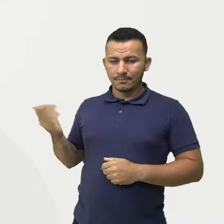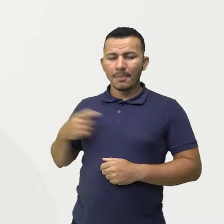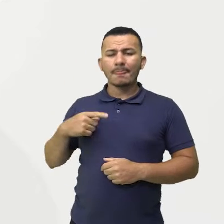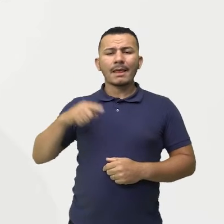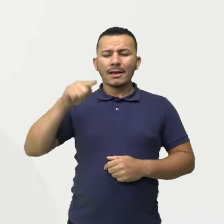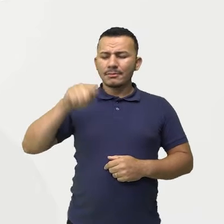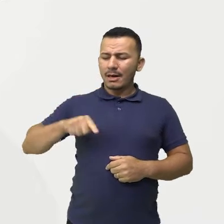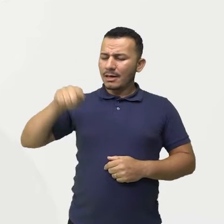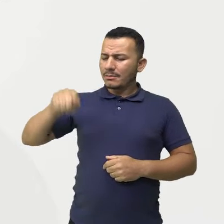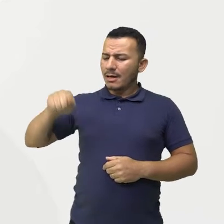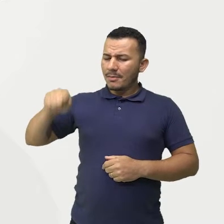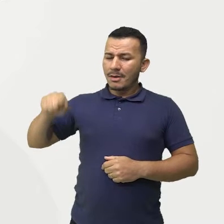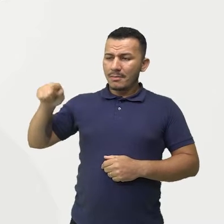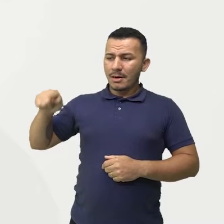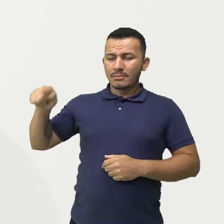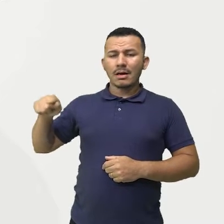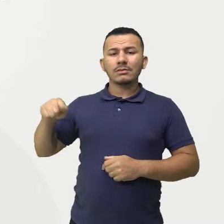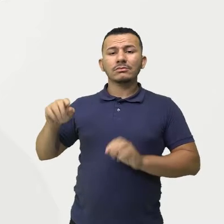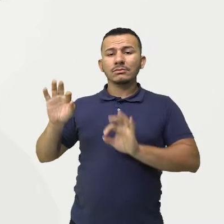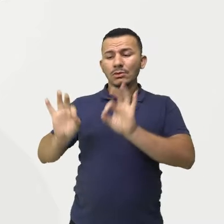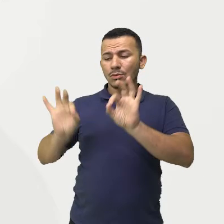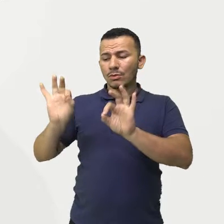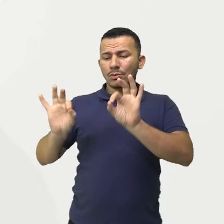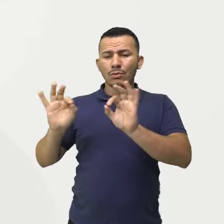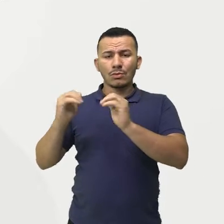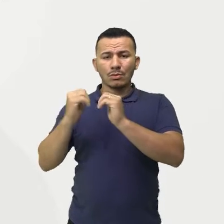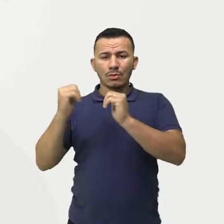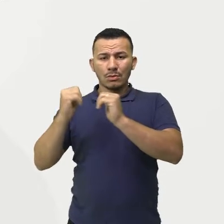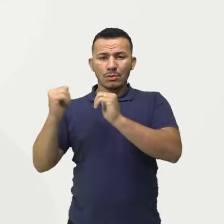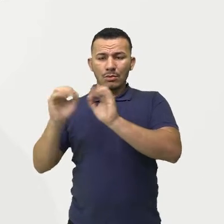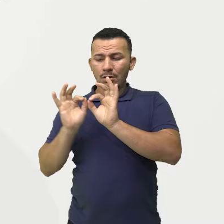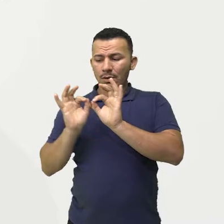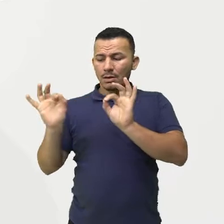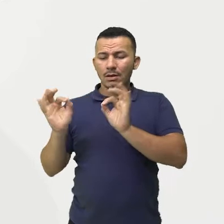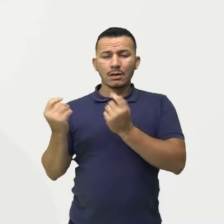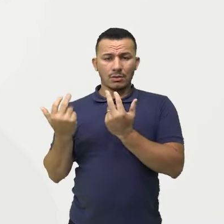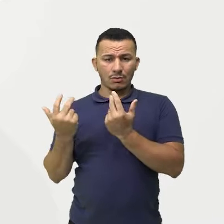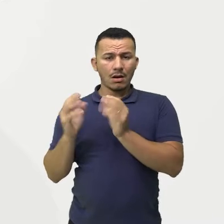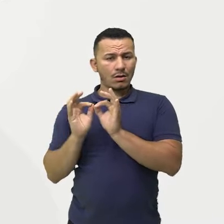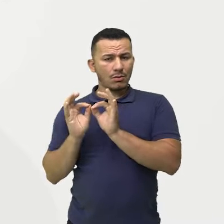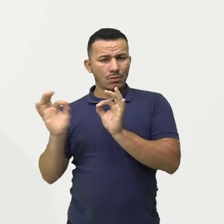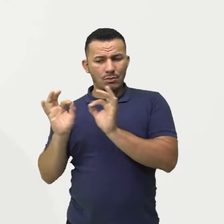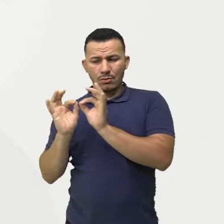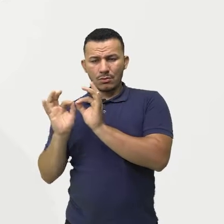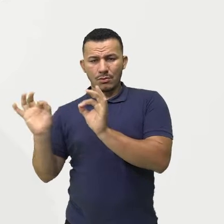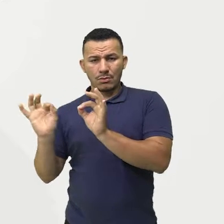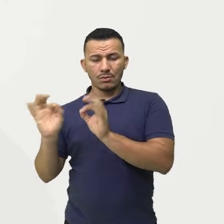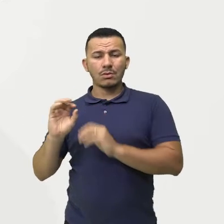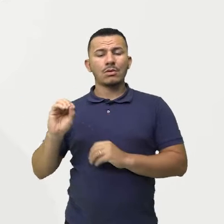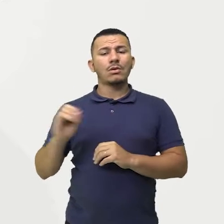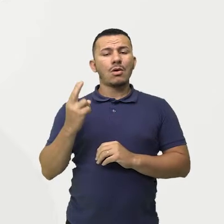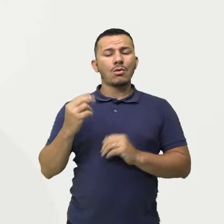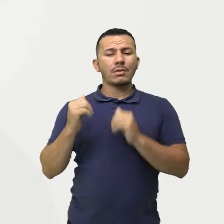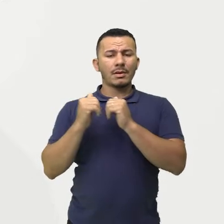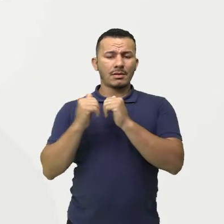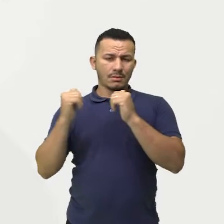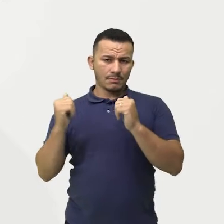riscando, riscando, riscando, procurando manter uma mesma medida, né? Ou uma mesma